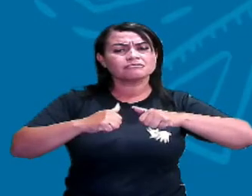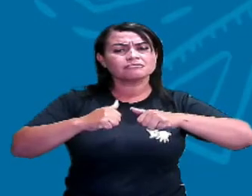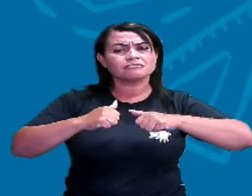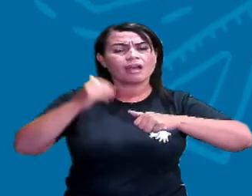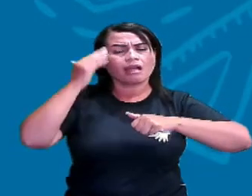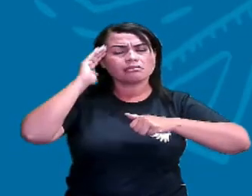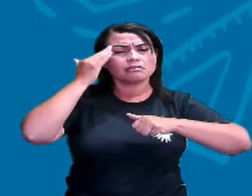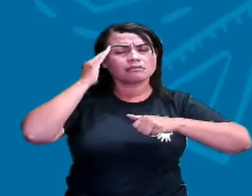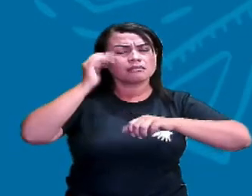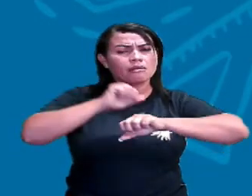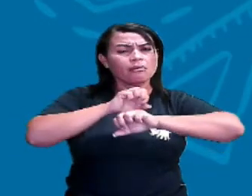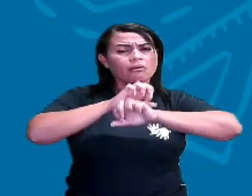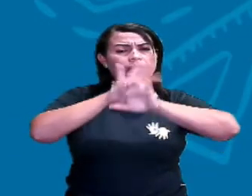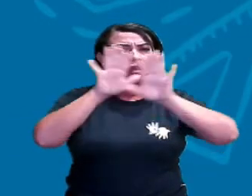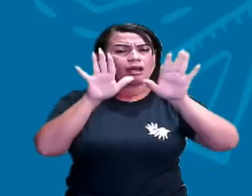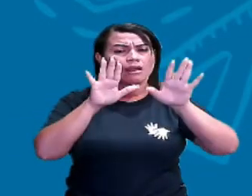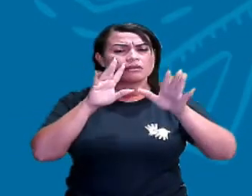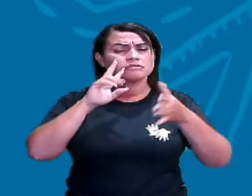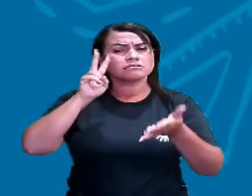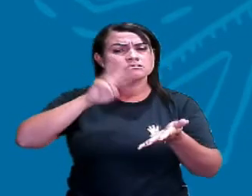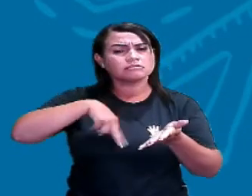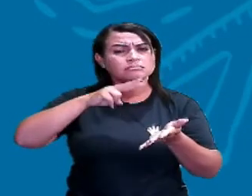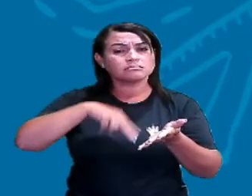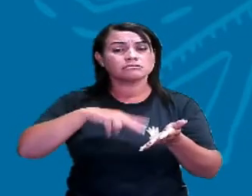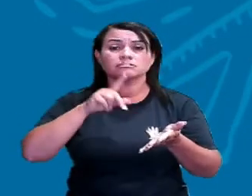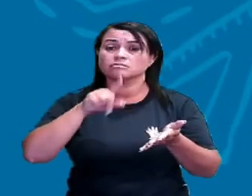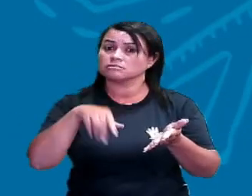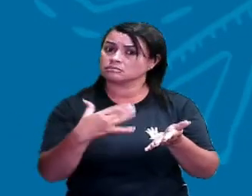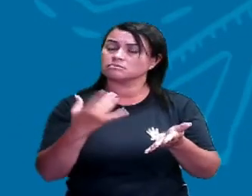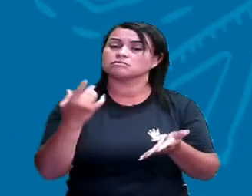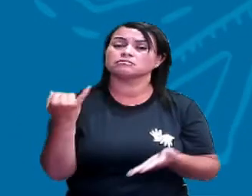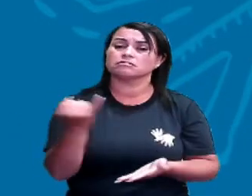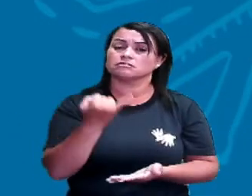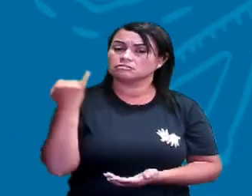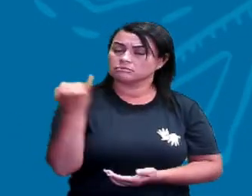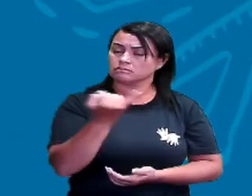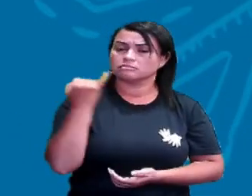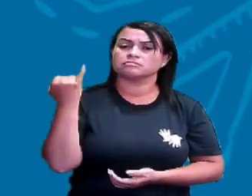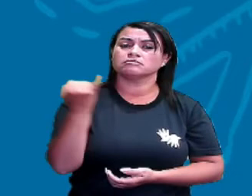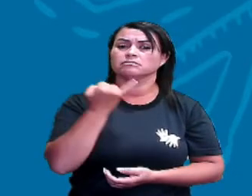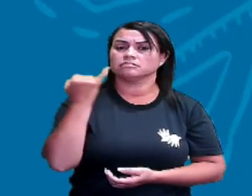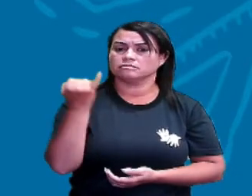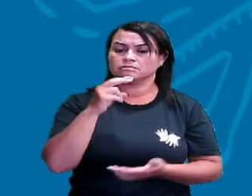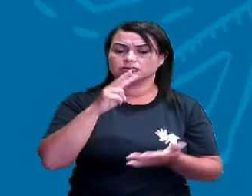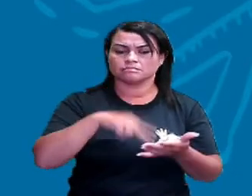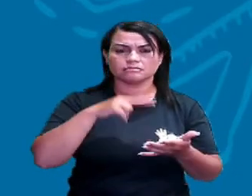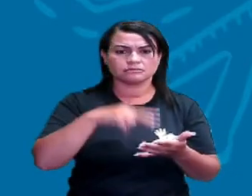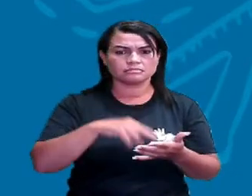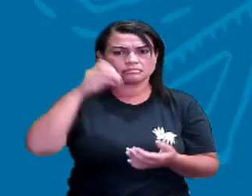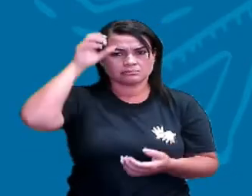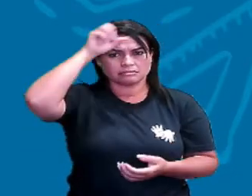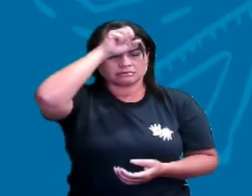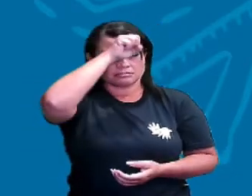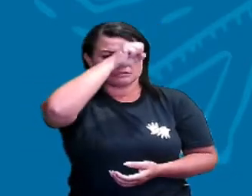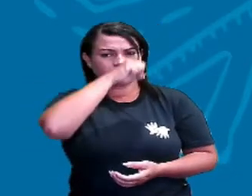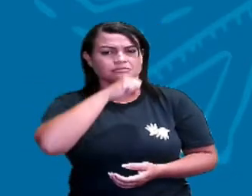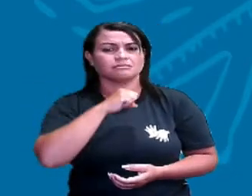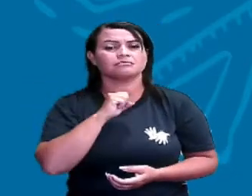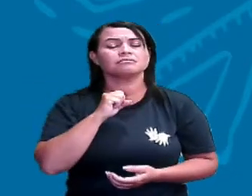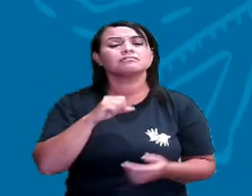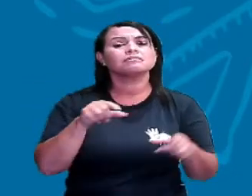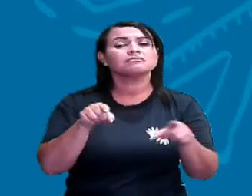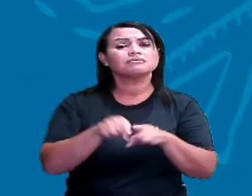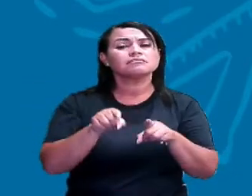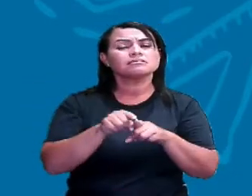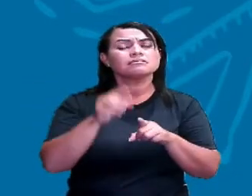o que a gente leu, certo? Então, quando a gente lê, é importante, muito importante, ler e compreender. Saber